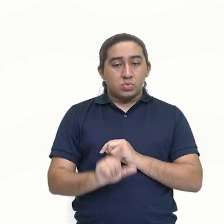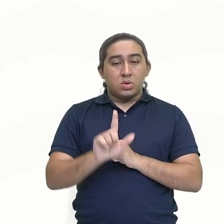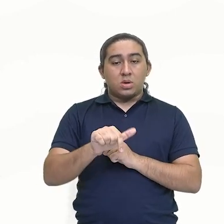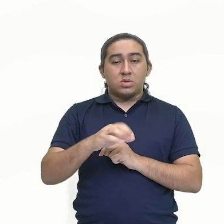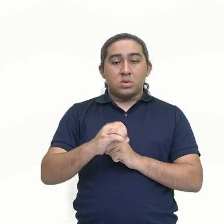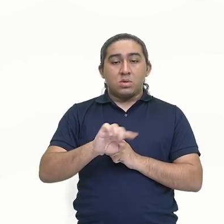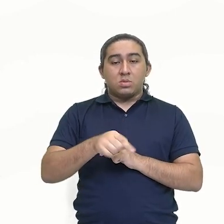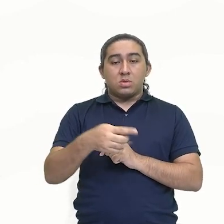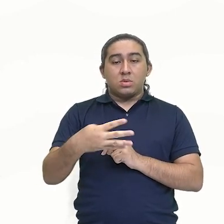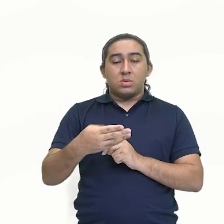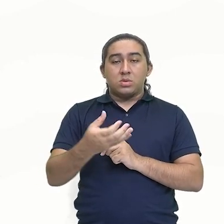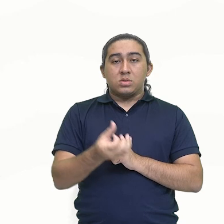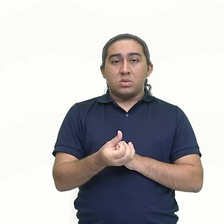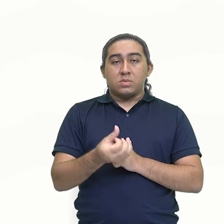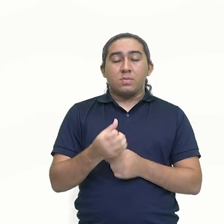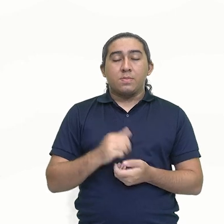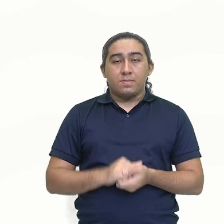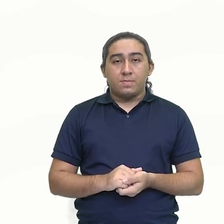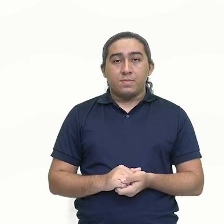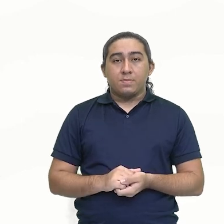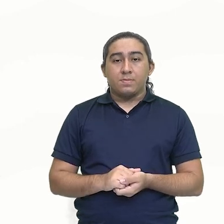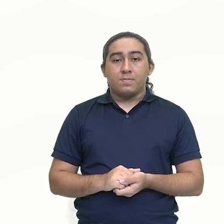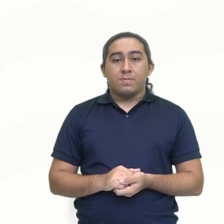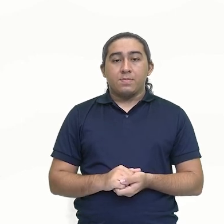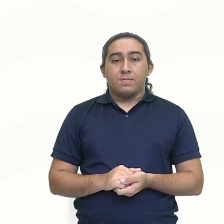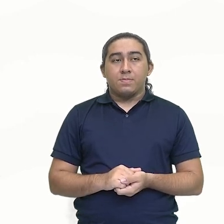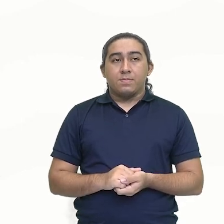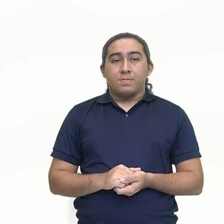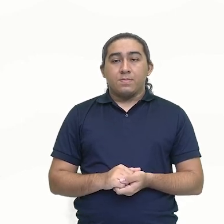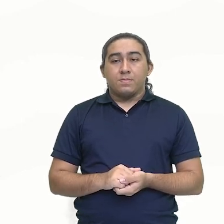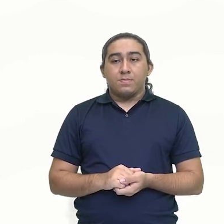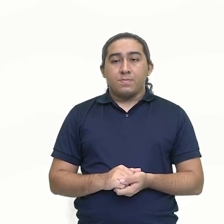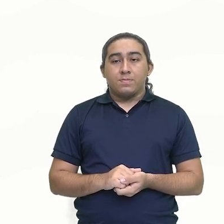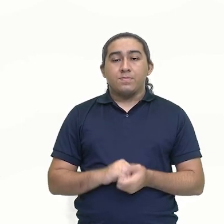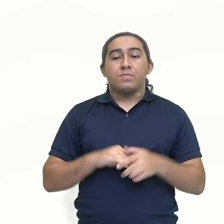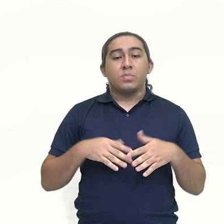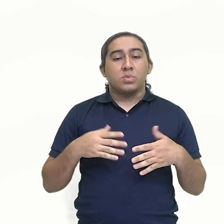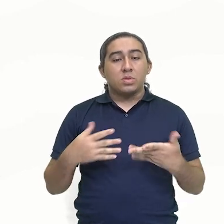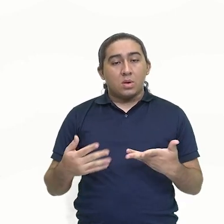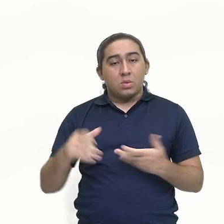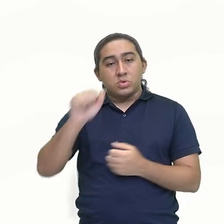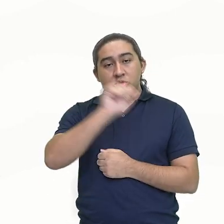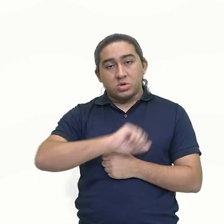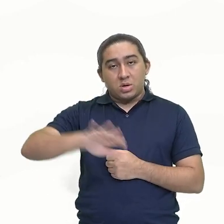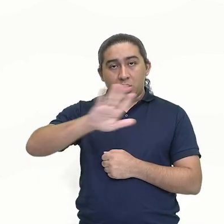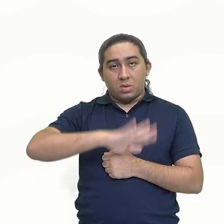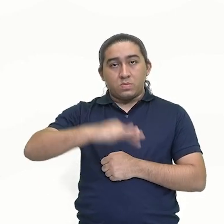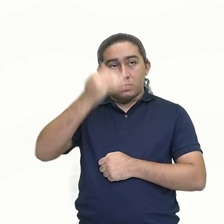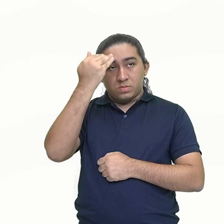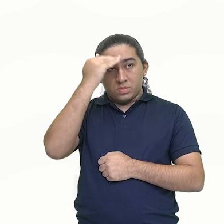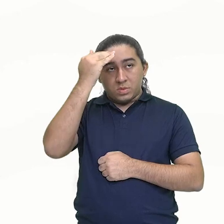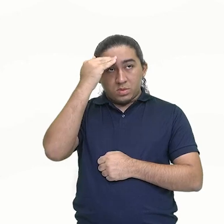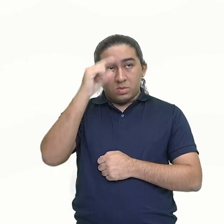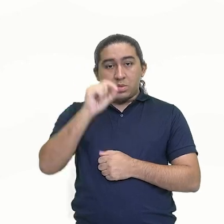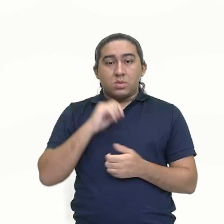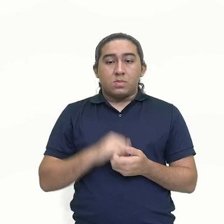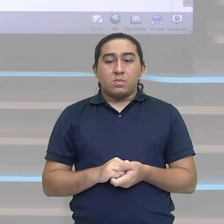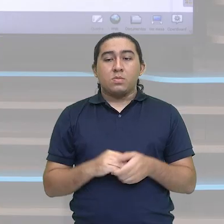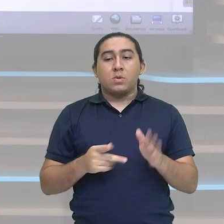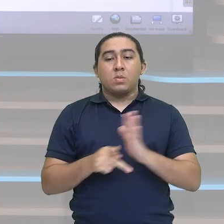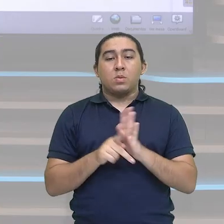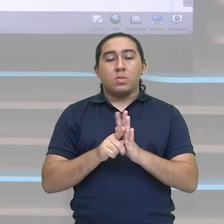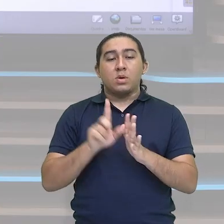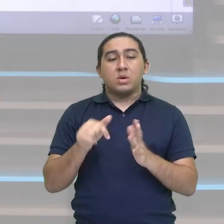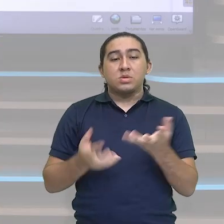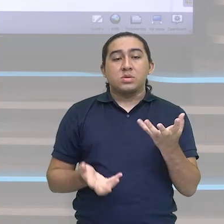Sul, 0,46, abaixo da média. Então, gente, de maneira geral, os índices de